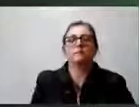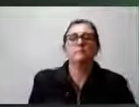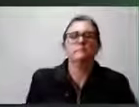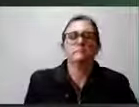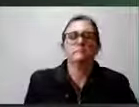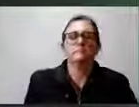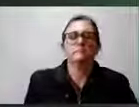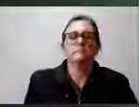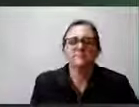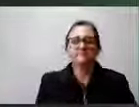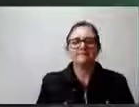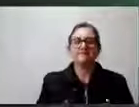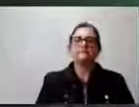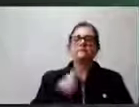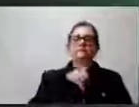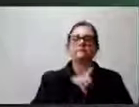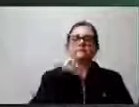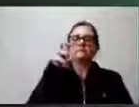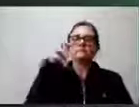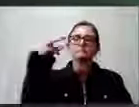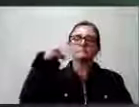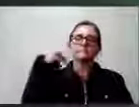Eu tenho 5 Sim. minutos ainda? Sim?